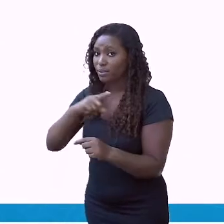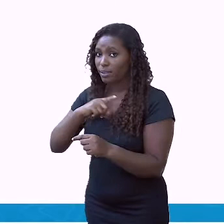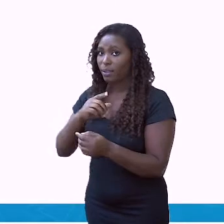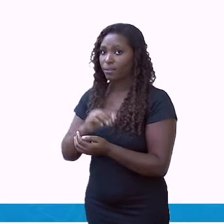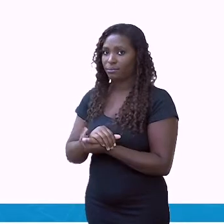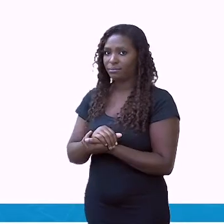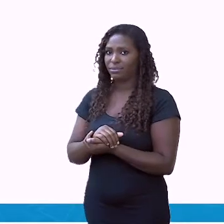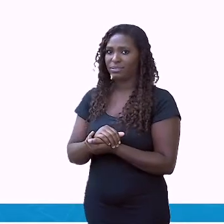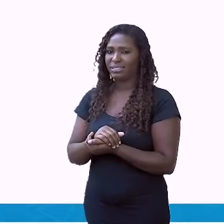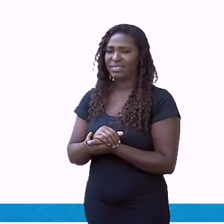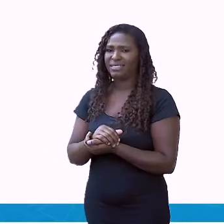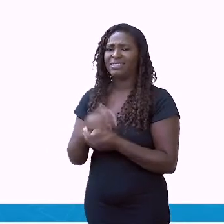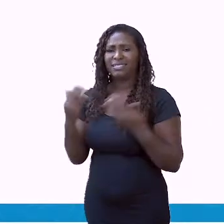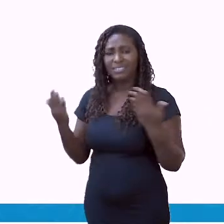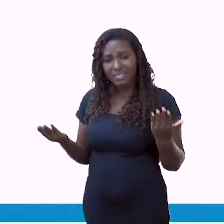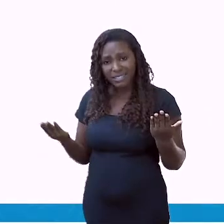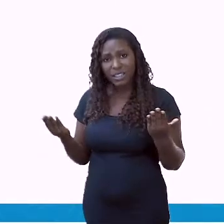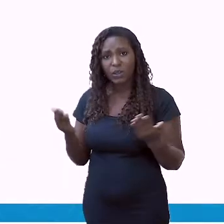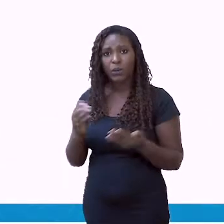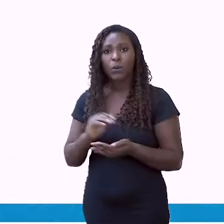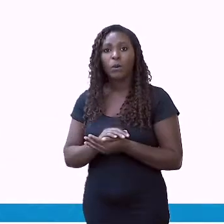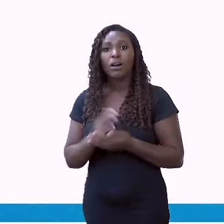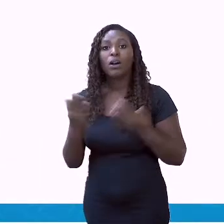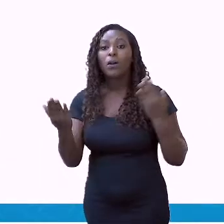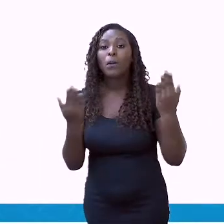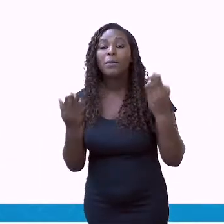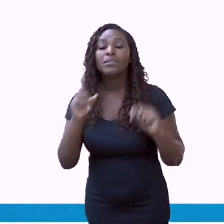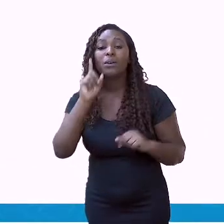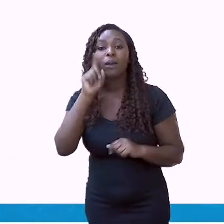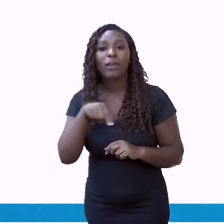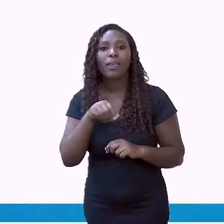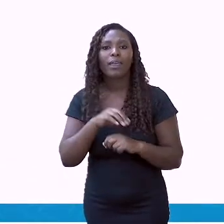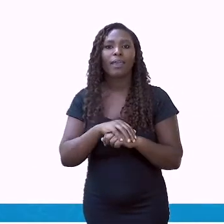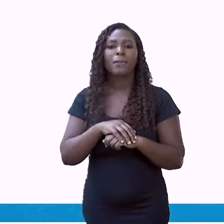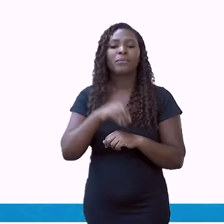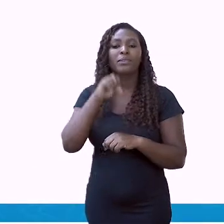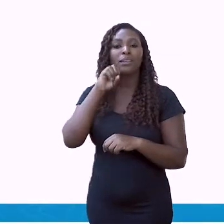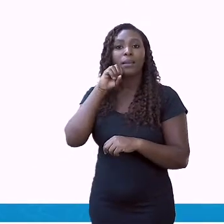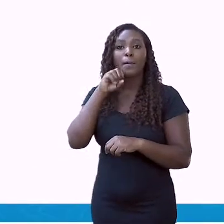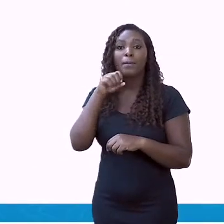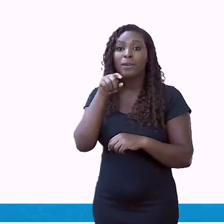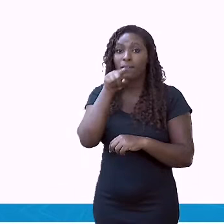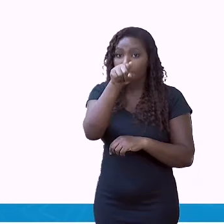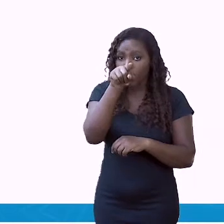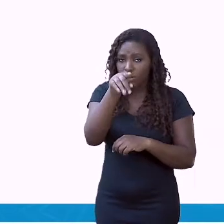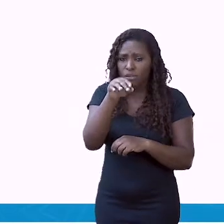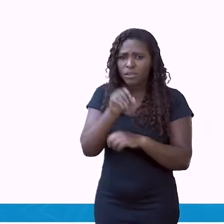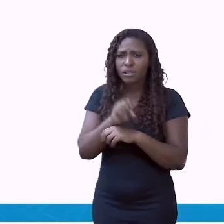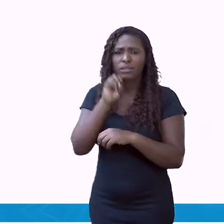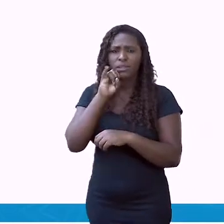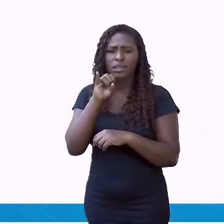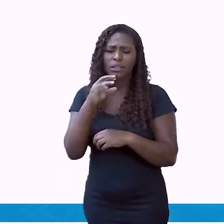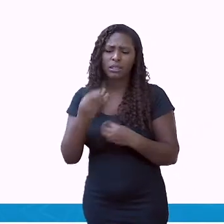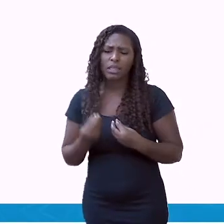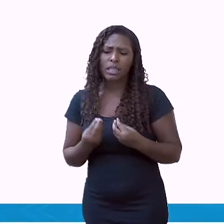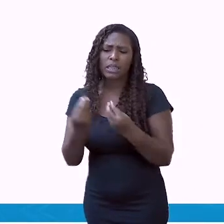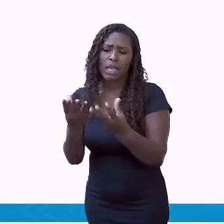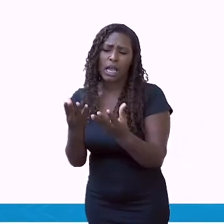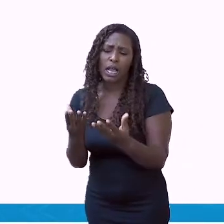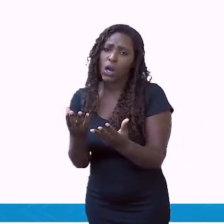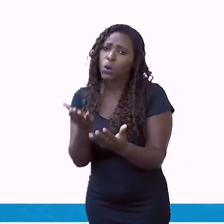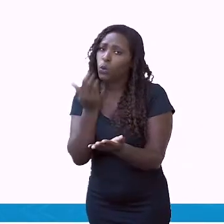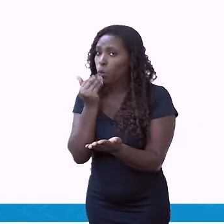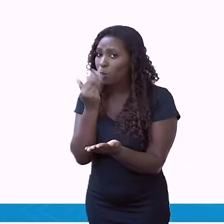mudado. Para você alimentar 1 bilhão de pessoas, você ia gastar